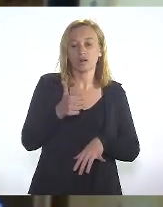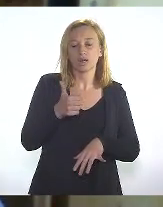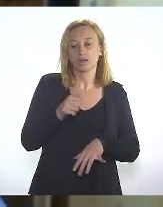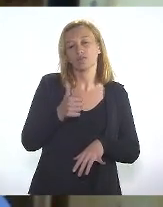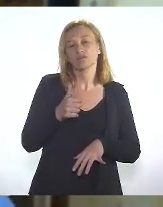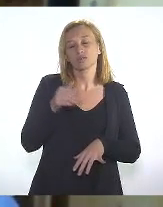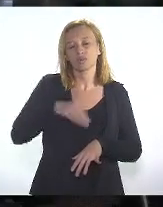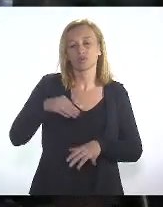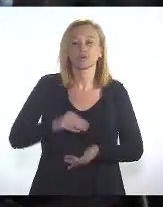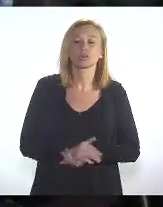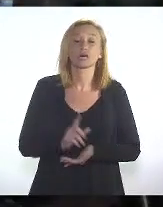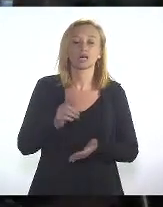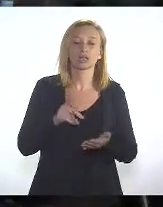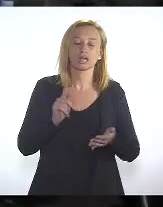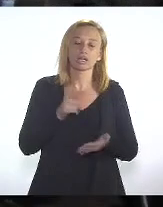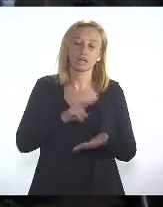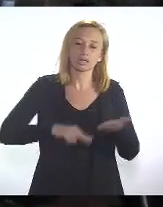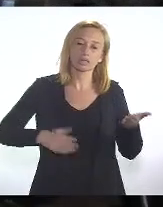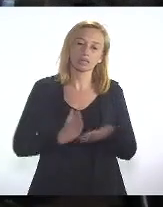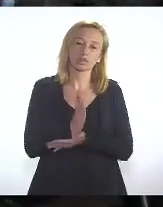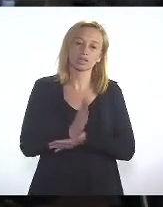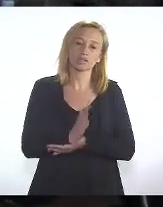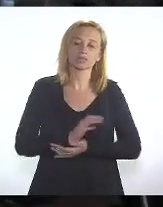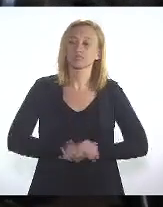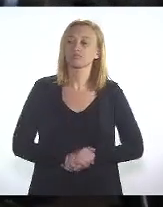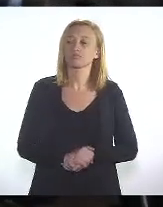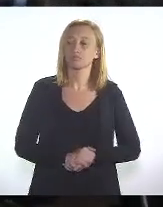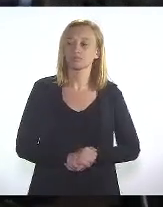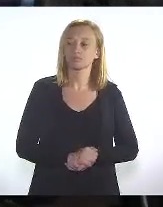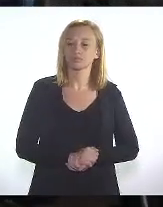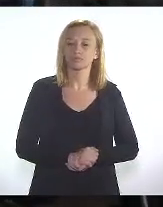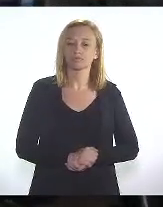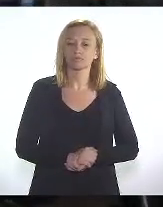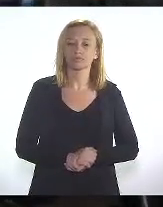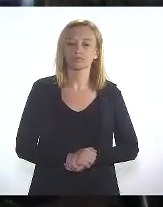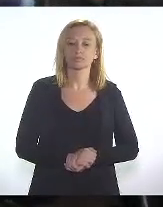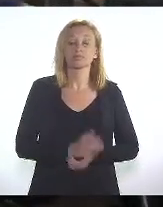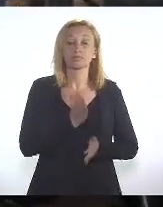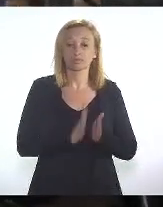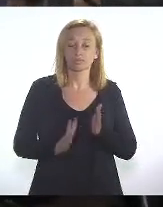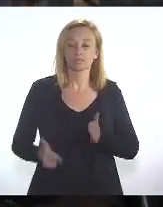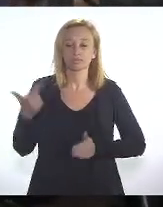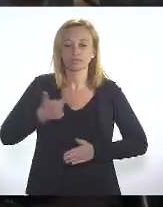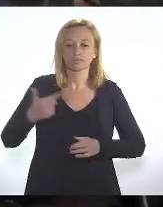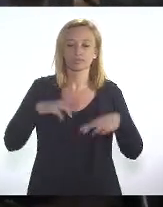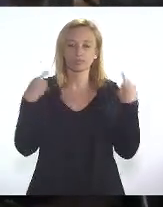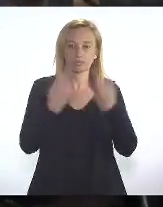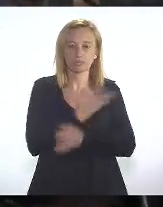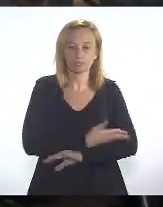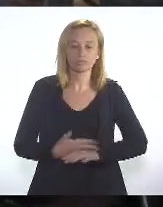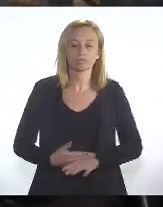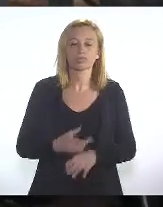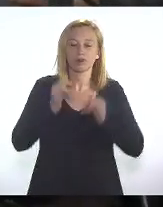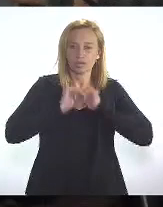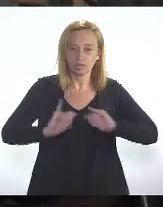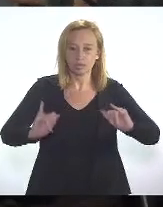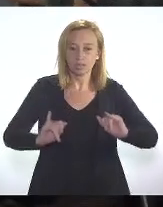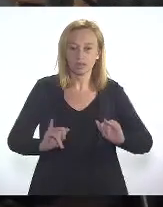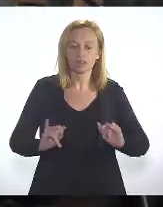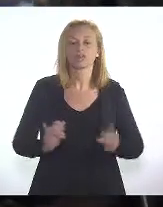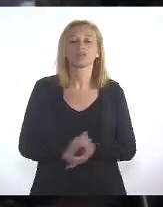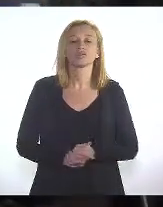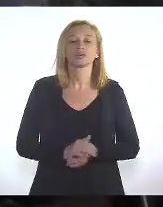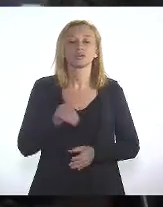15h11. Lida e aprovada a ata, passa-se a ordem da segunda sessão extraordinária. Anuncio em regime de urgência